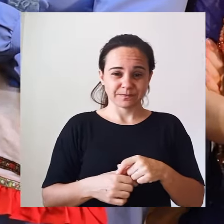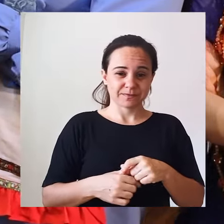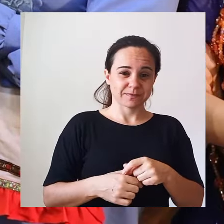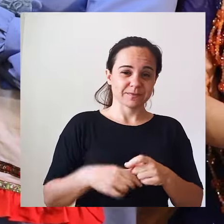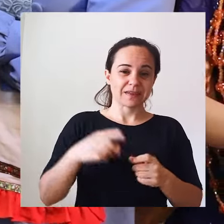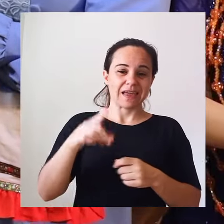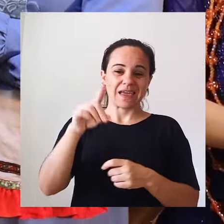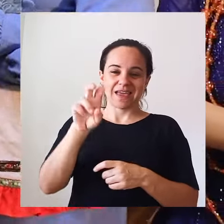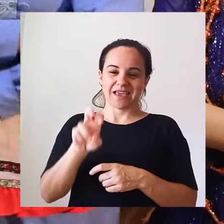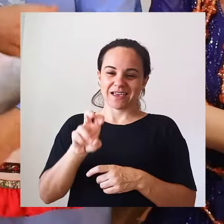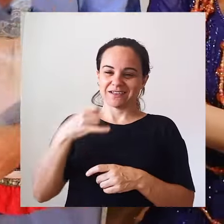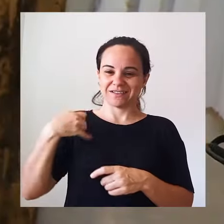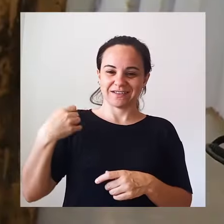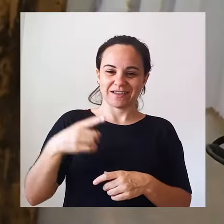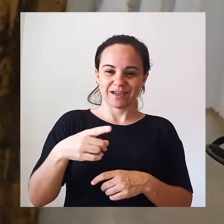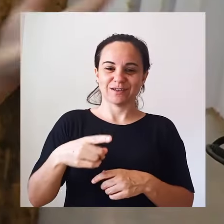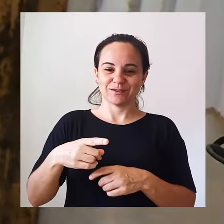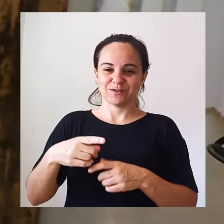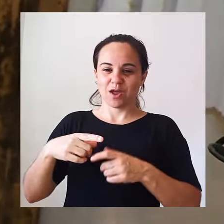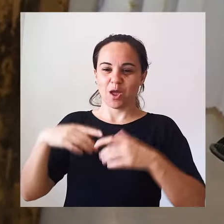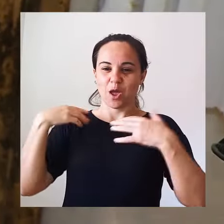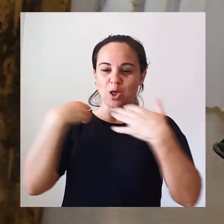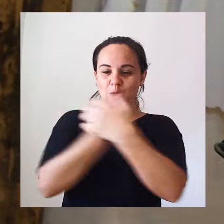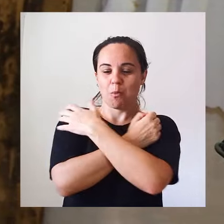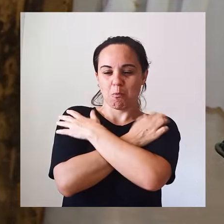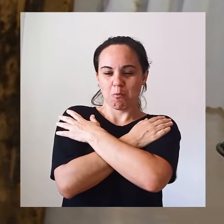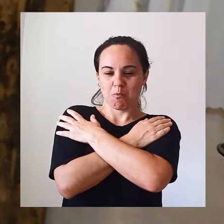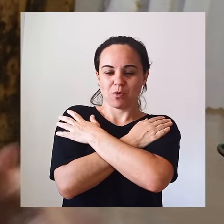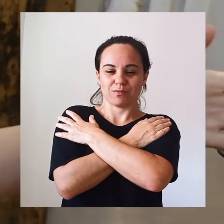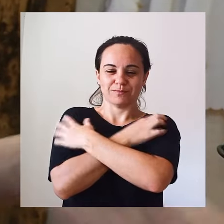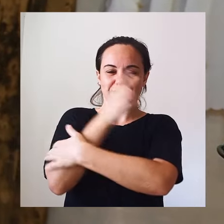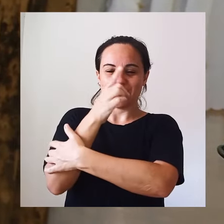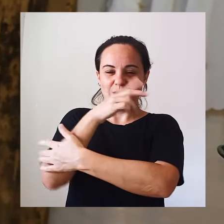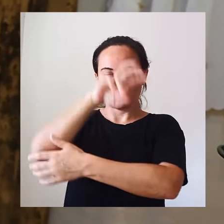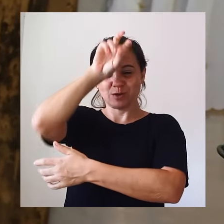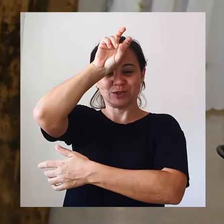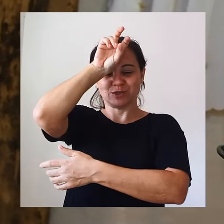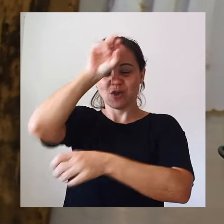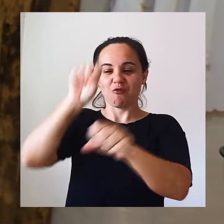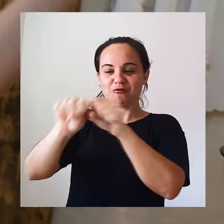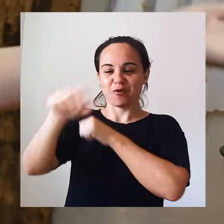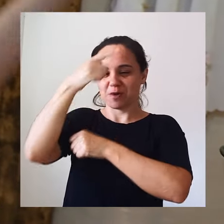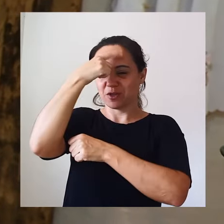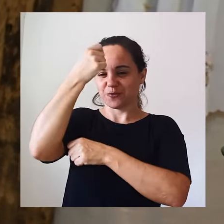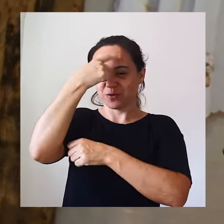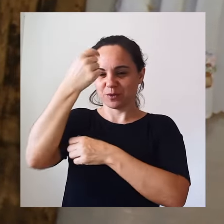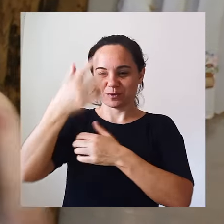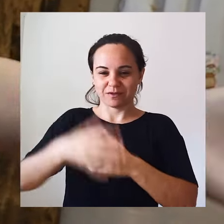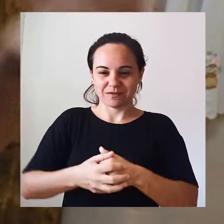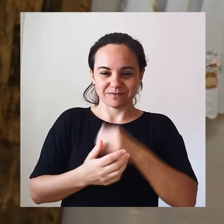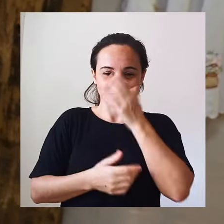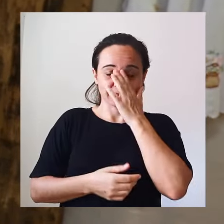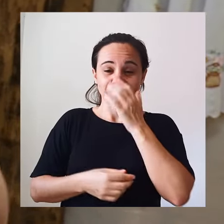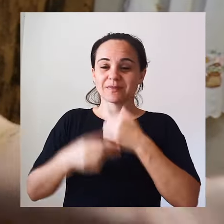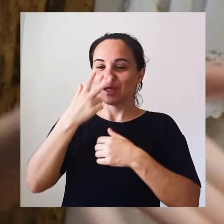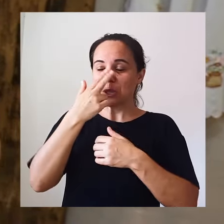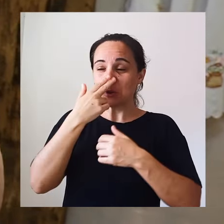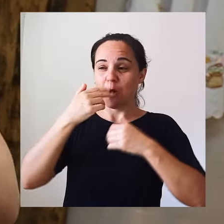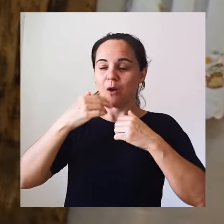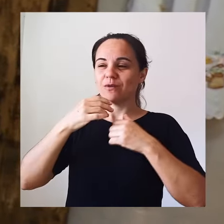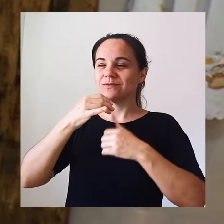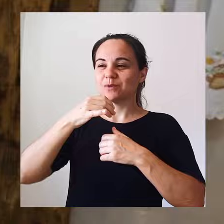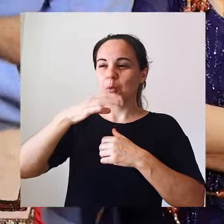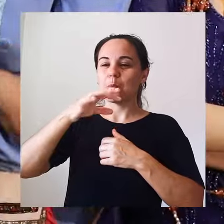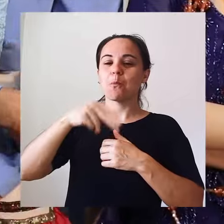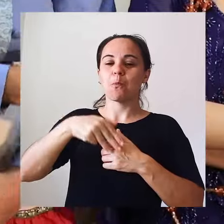se formando na faculdade. Sim, é que nem aquela vez o Moisés que construiu a arca, daí abriu o Mar Vermelho e acabou chegando